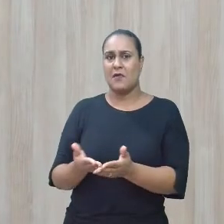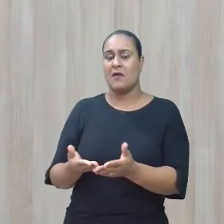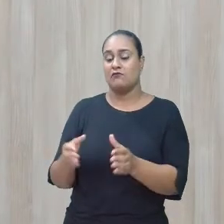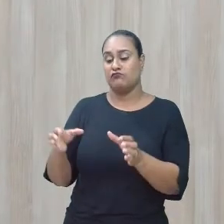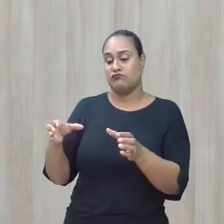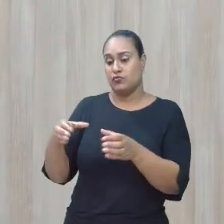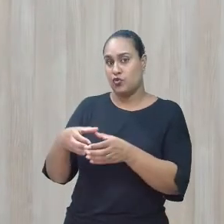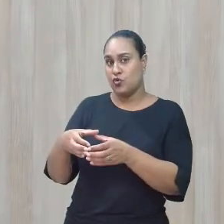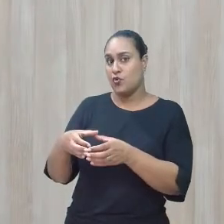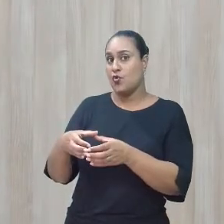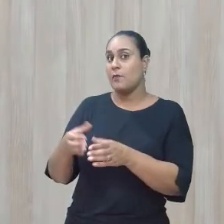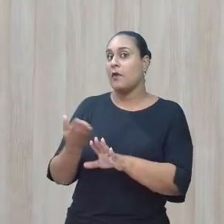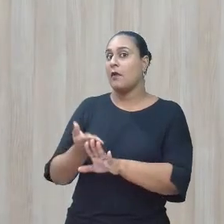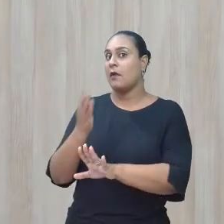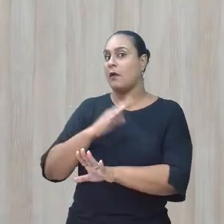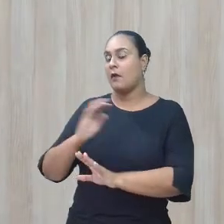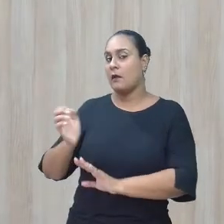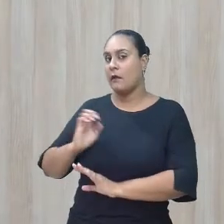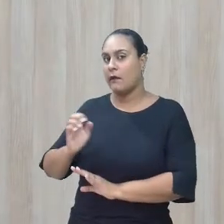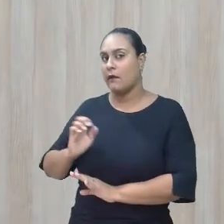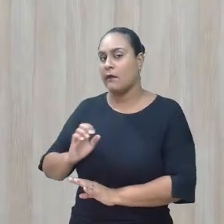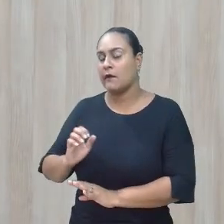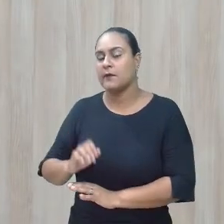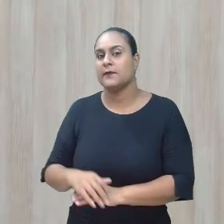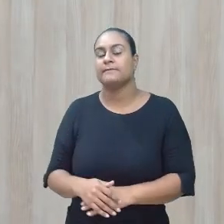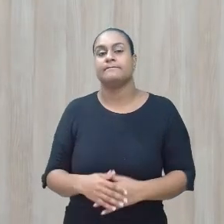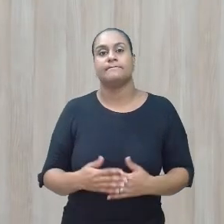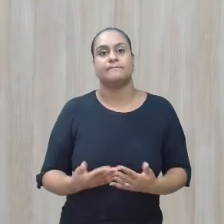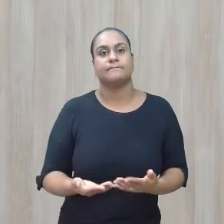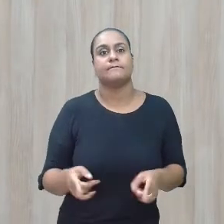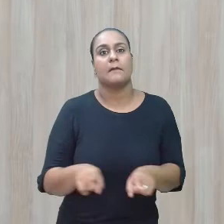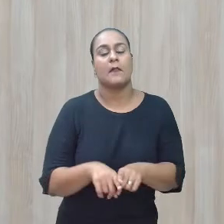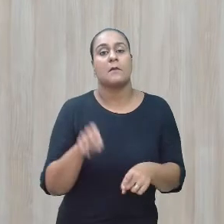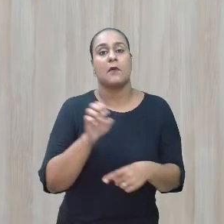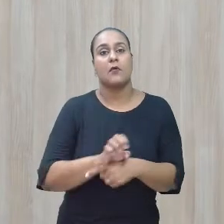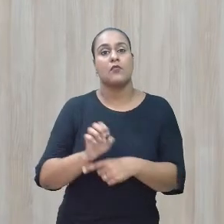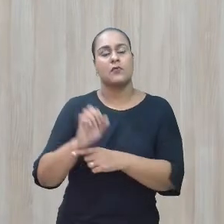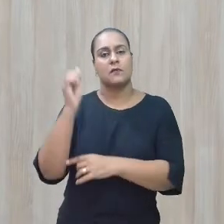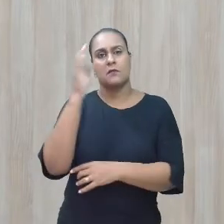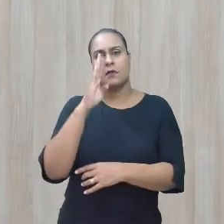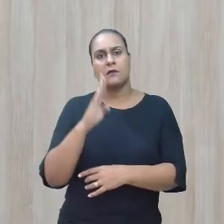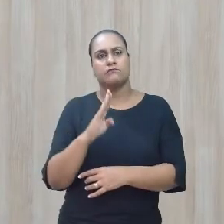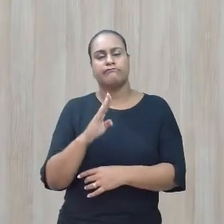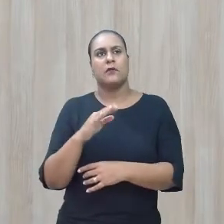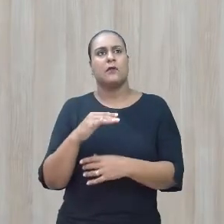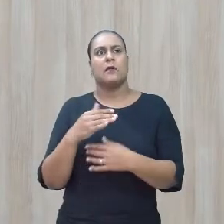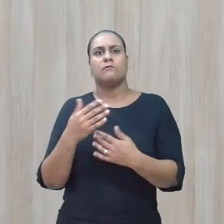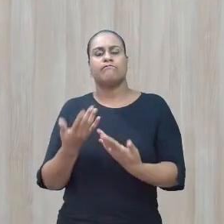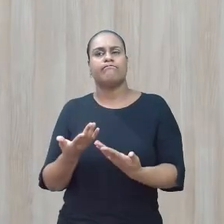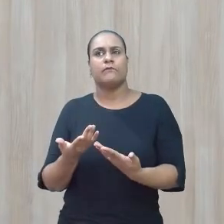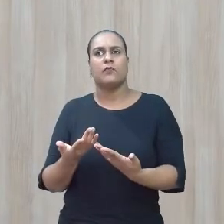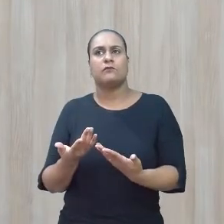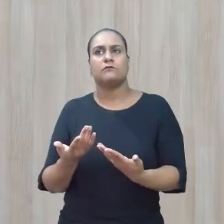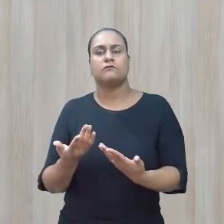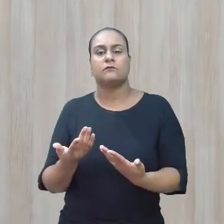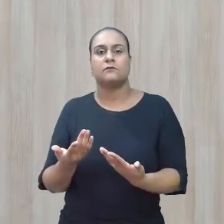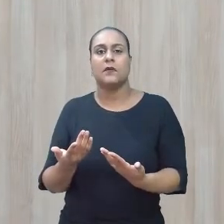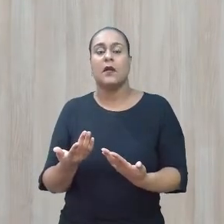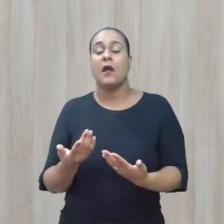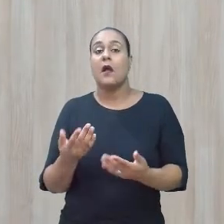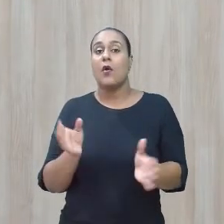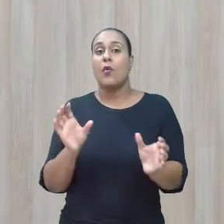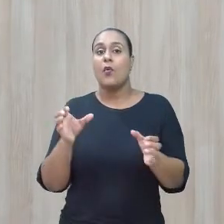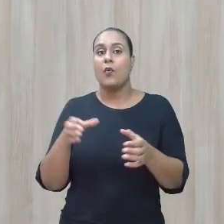elites, né, em relação ao que havia se vivenciado antes, e o Estado brasileiro não conseguia responder a essas demandas. Então, esses grupos